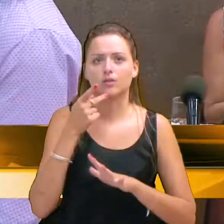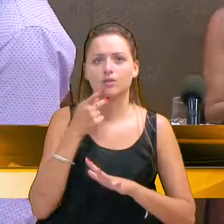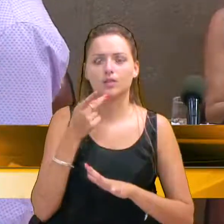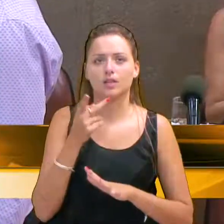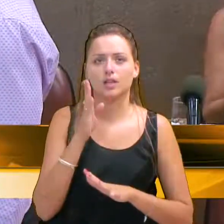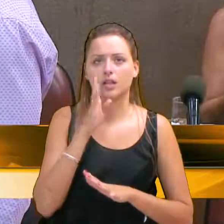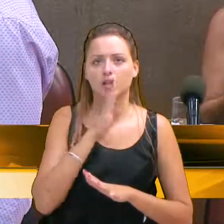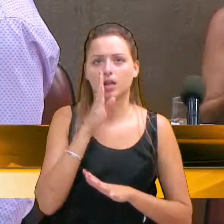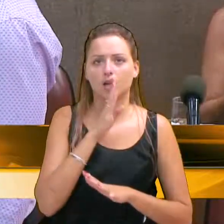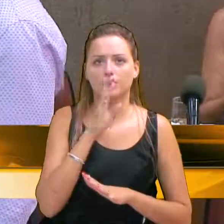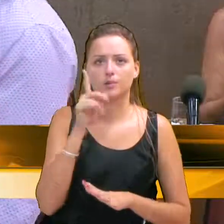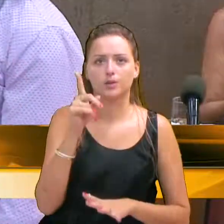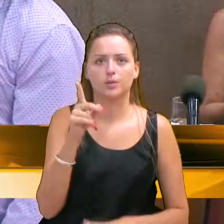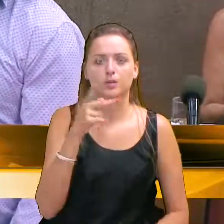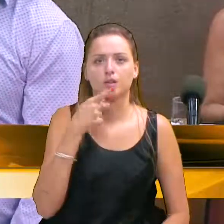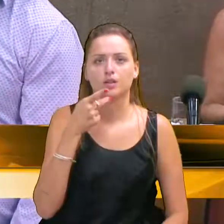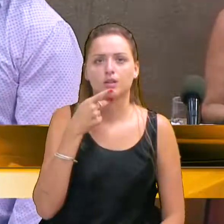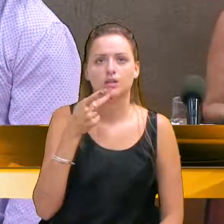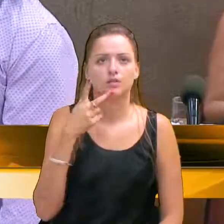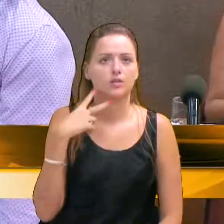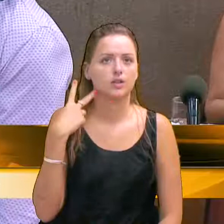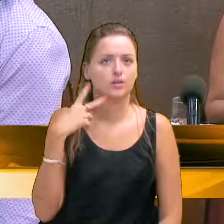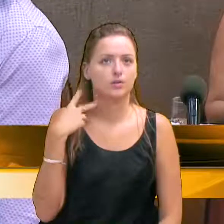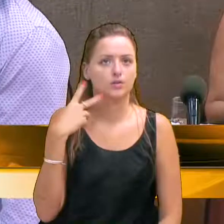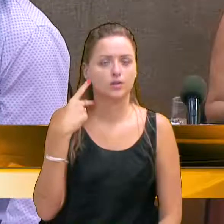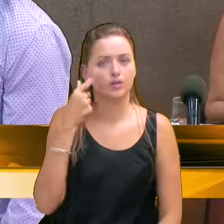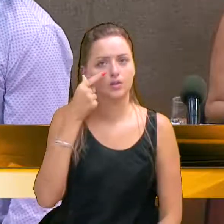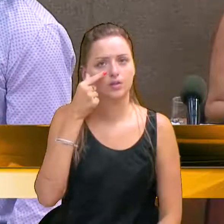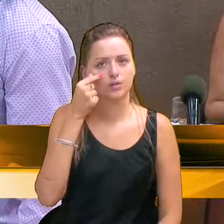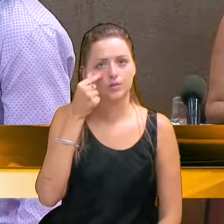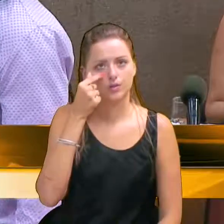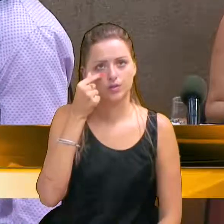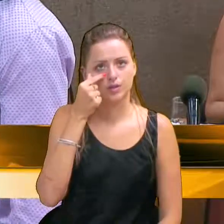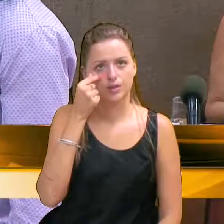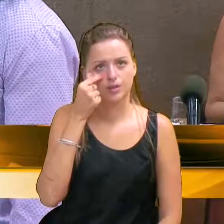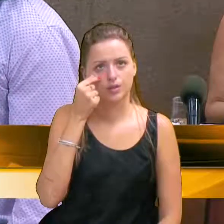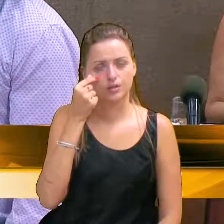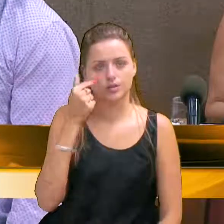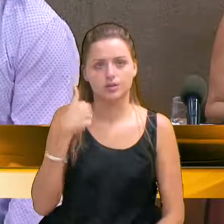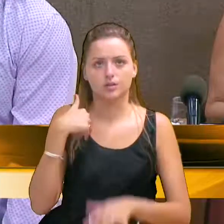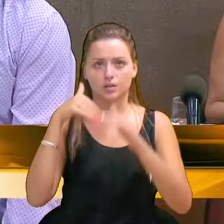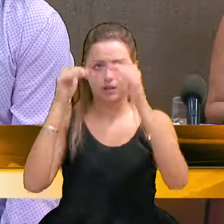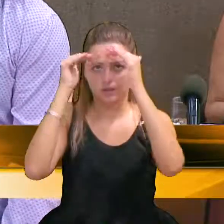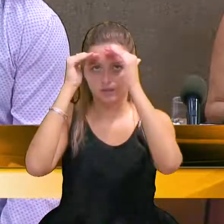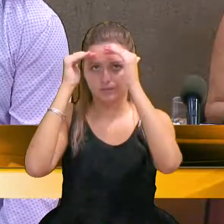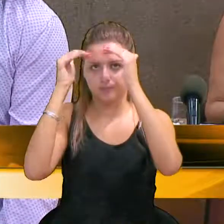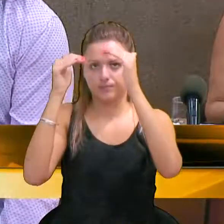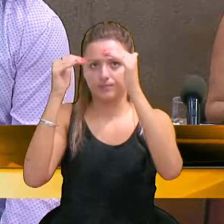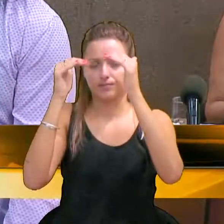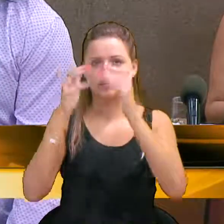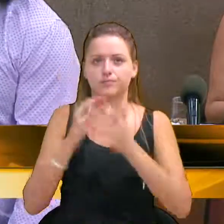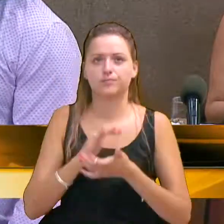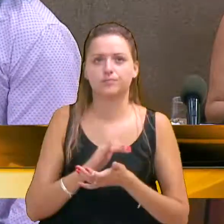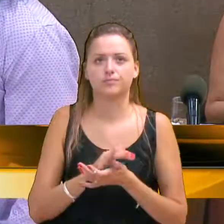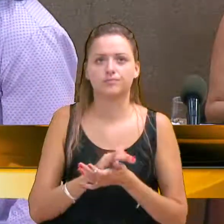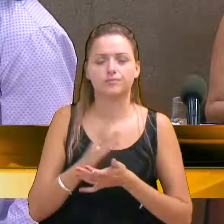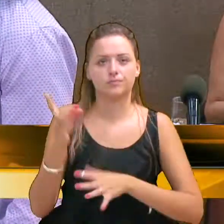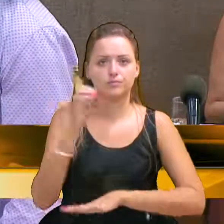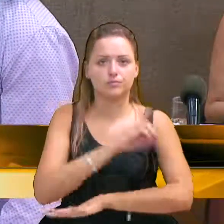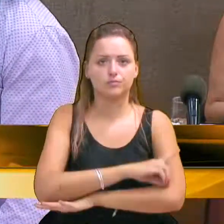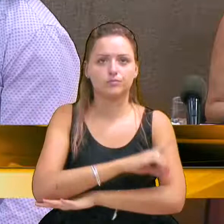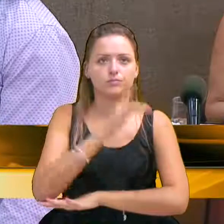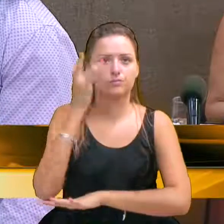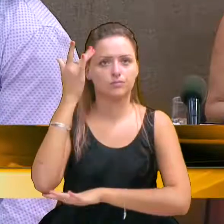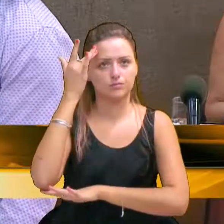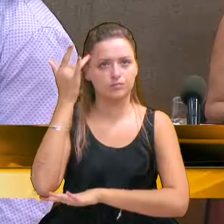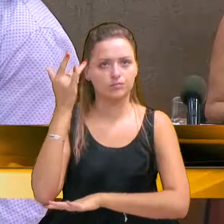fala também do nobre vereador Eloy Frisso, né, com respeito ao dia de amanhã,